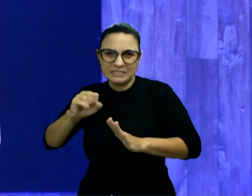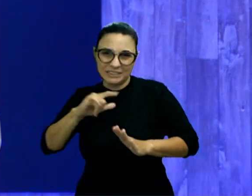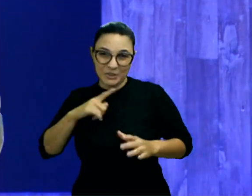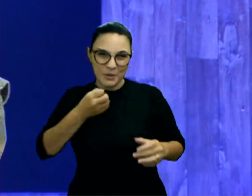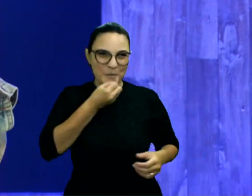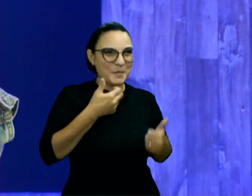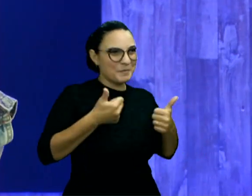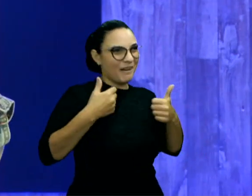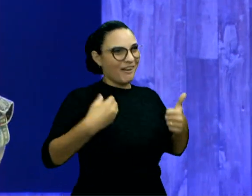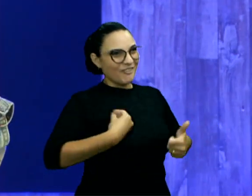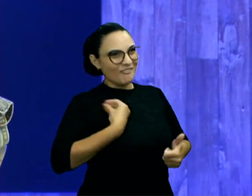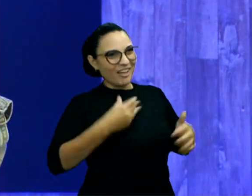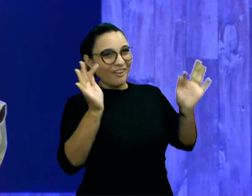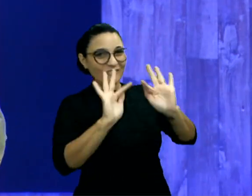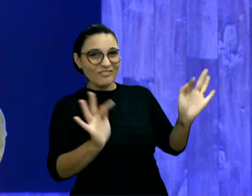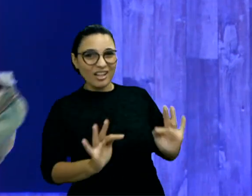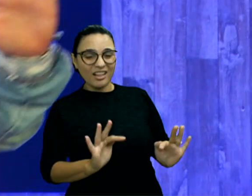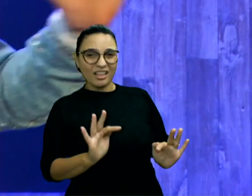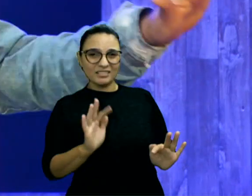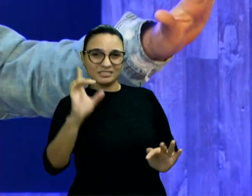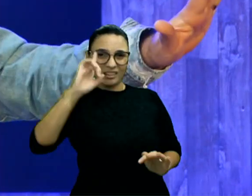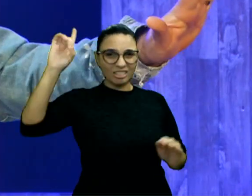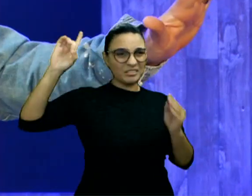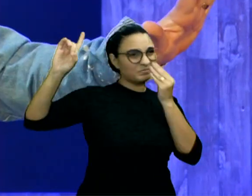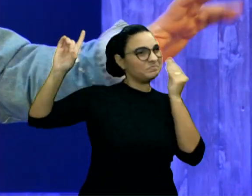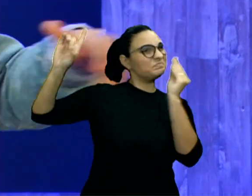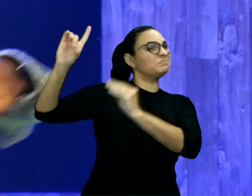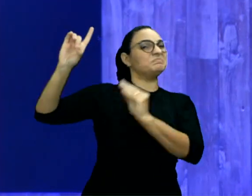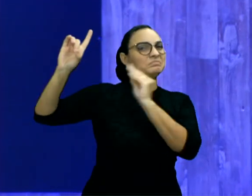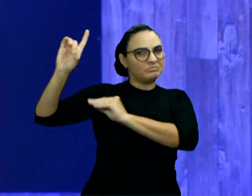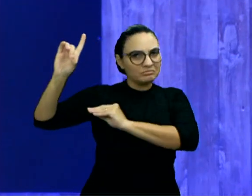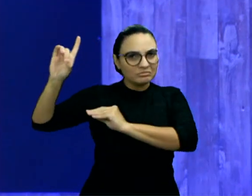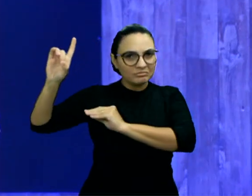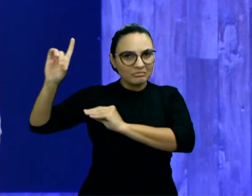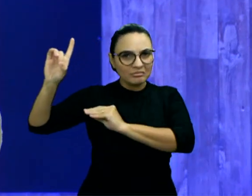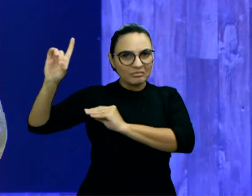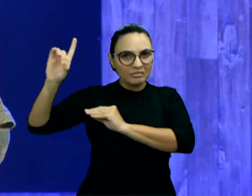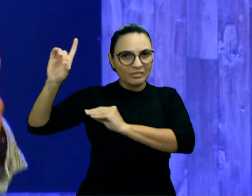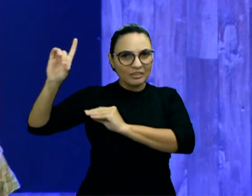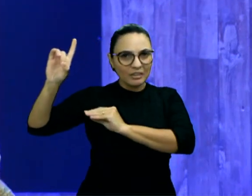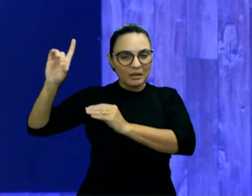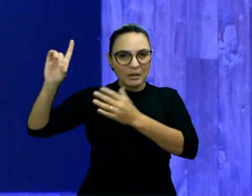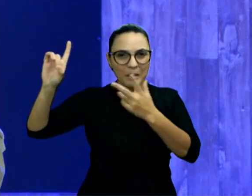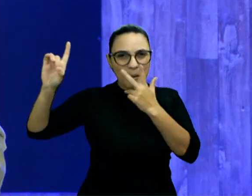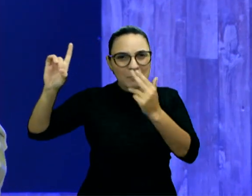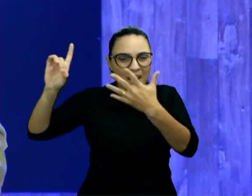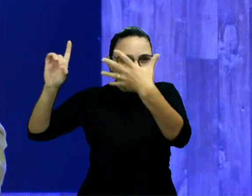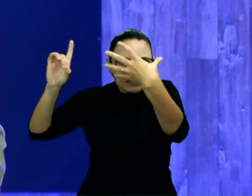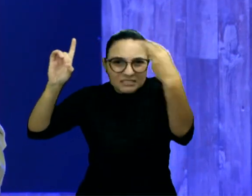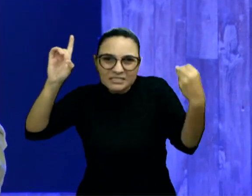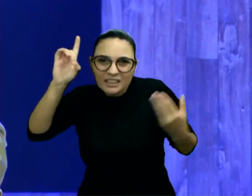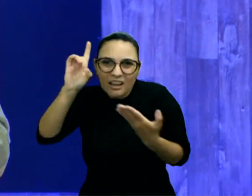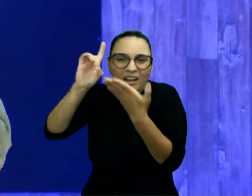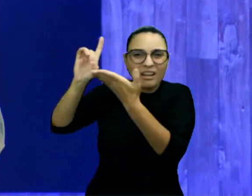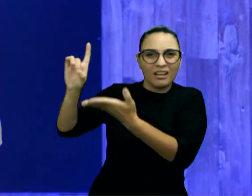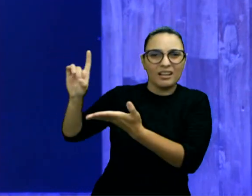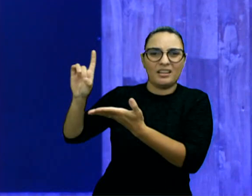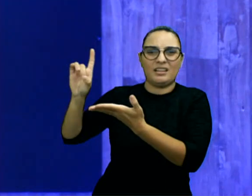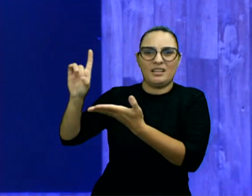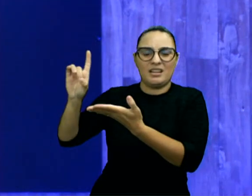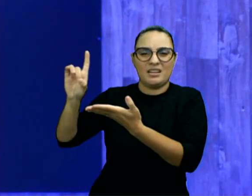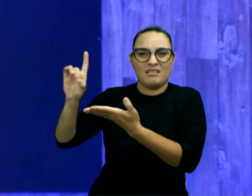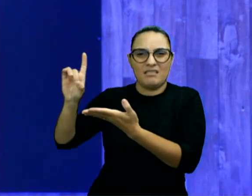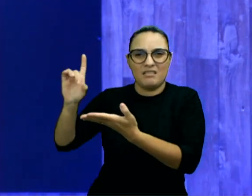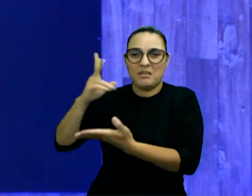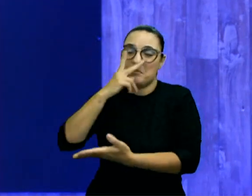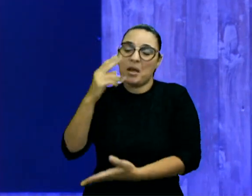por luta, quando não tem nenhum problema, Ele fica lá de canto, eu vivo a minha vida, eu faço as minhas escolhas, eu penso como